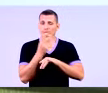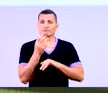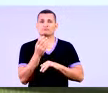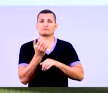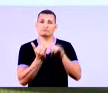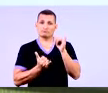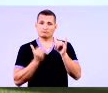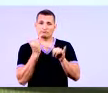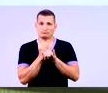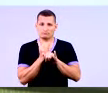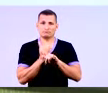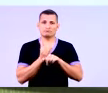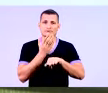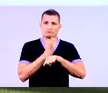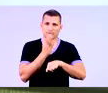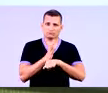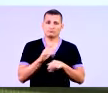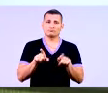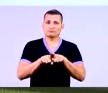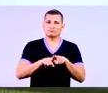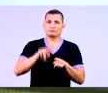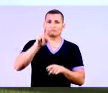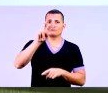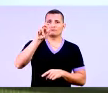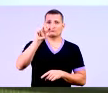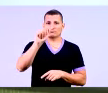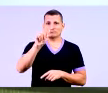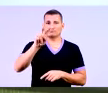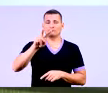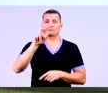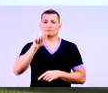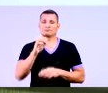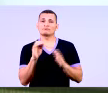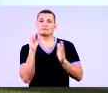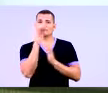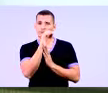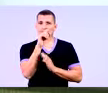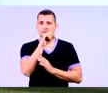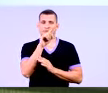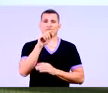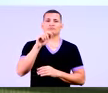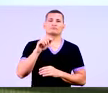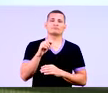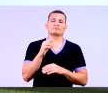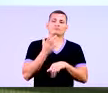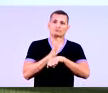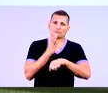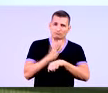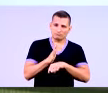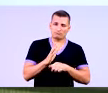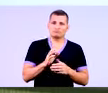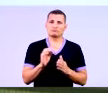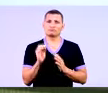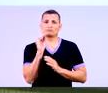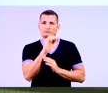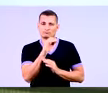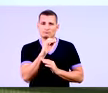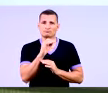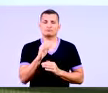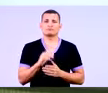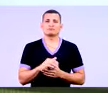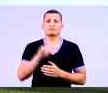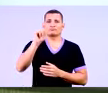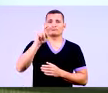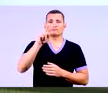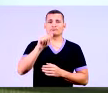soltar alguns exercícios no ambiente virtual exige ser resolvidos já pegar um exercício uma simulação vai resolver ela e vai apostar